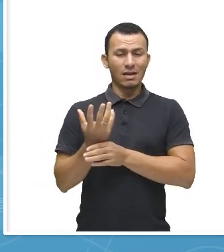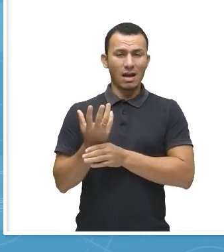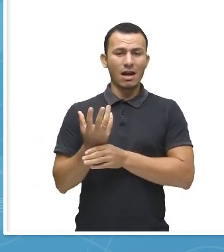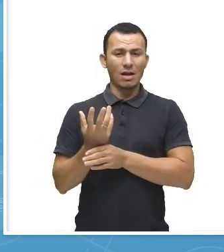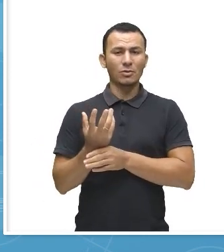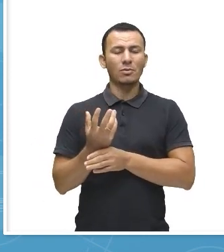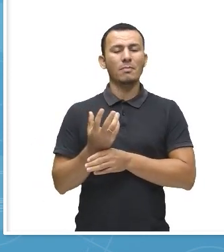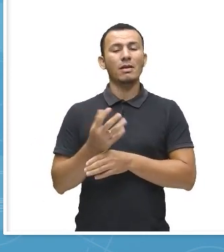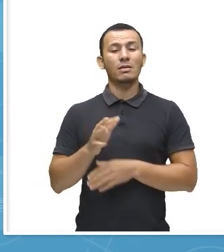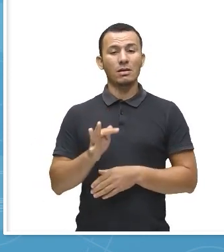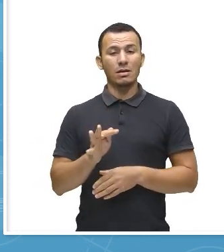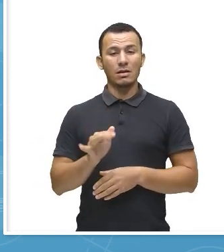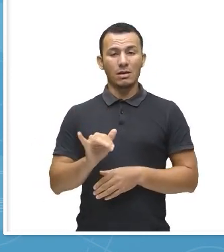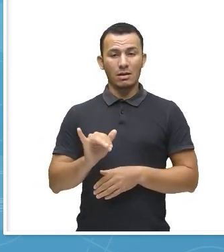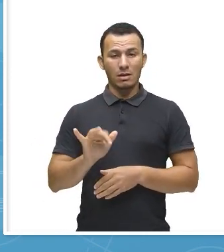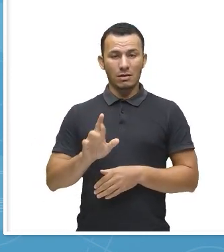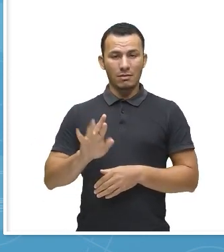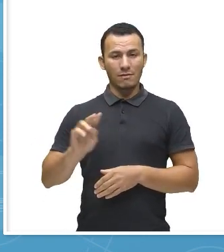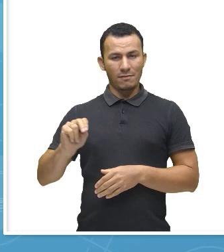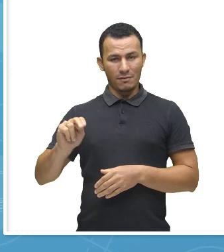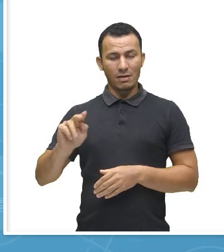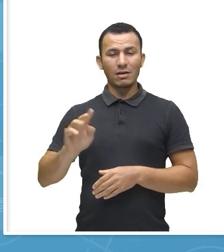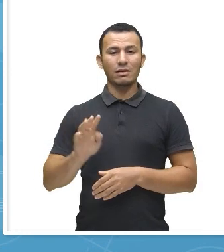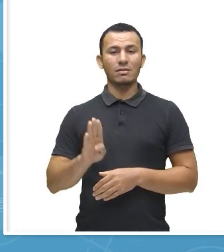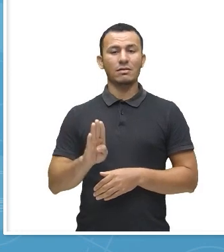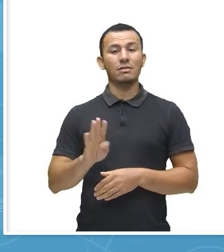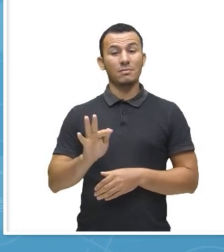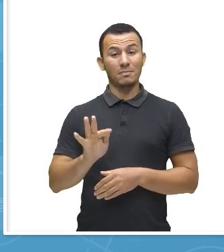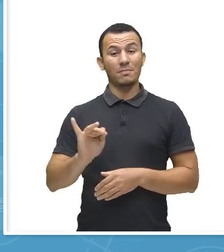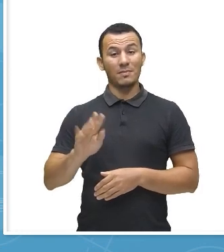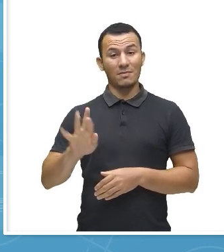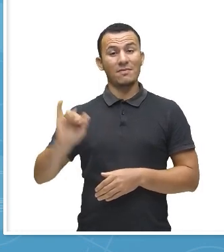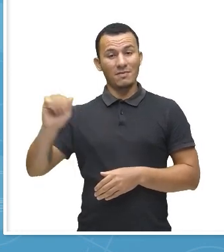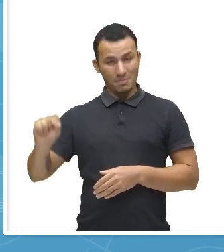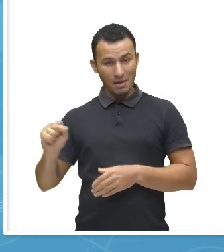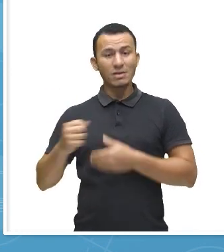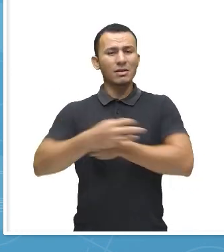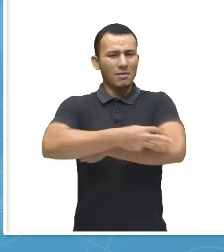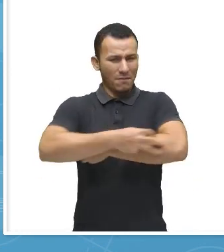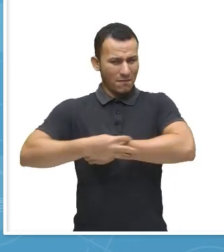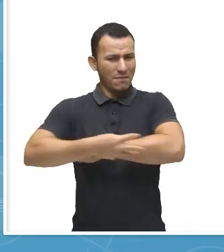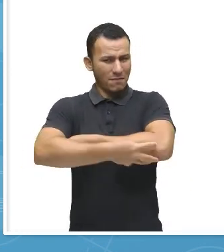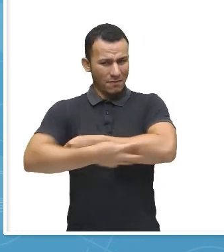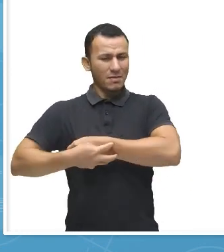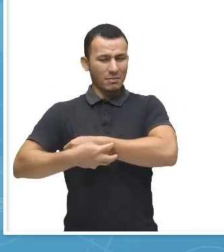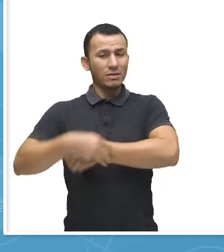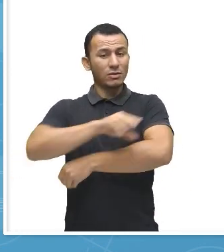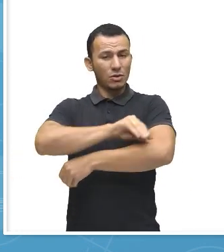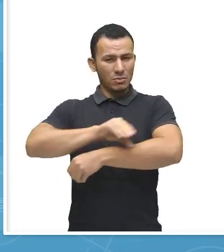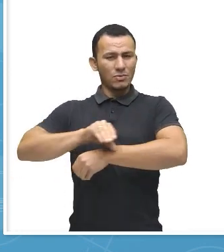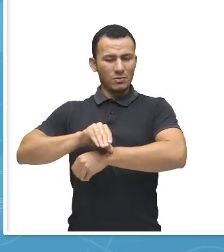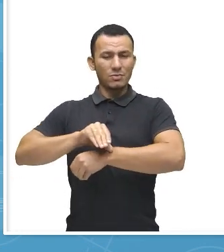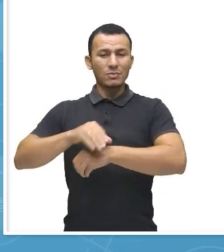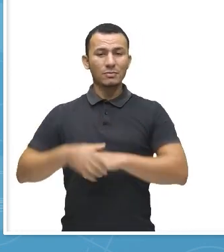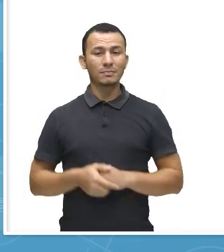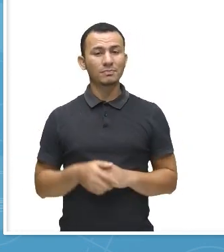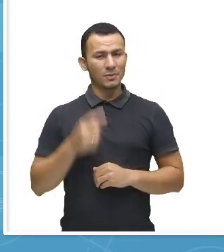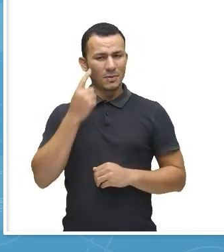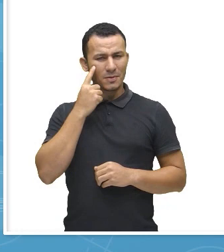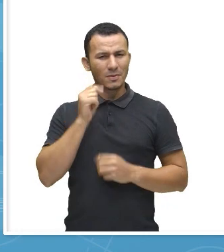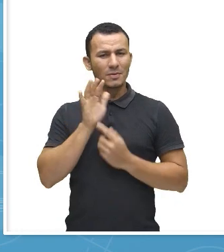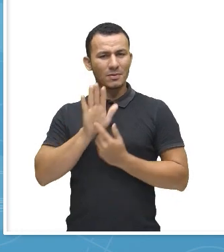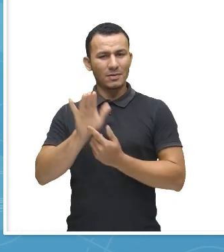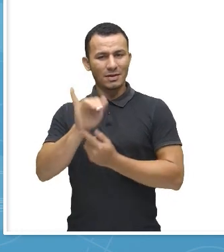pelos fibroblastos, né? Que são as fibras aí, ó. Também as fibras da matriz, como a gente consegue observar